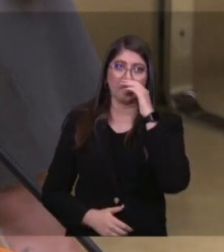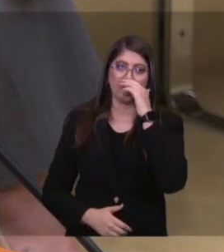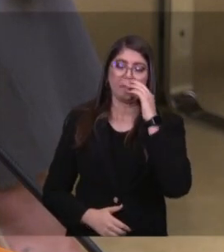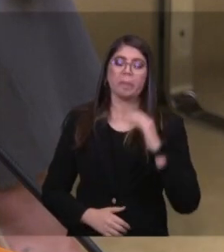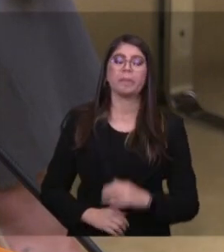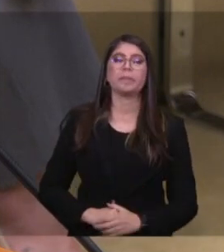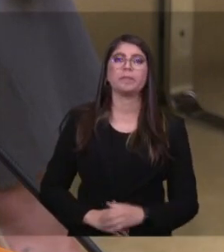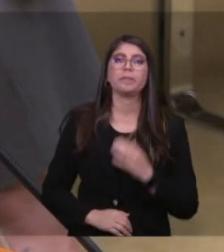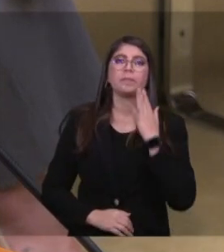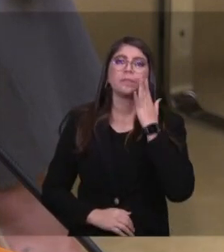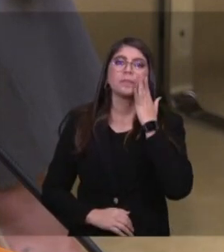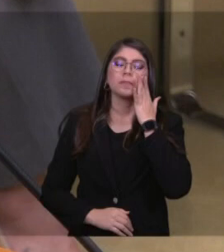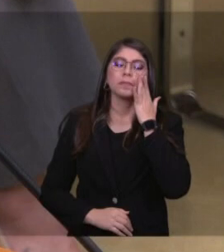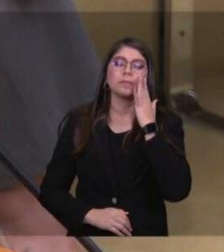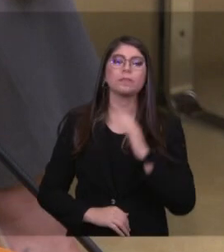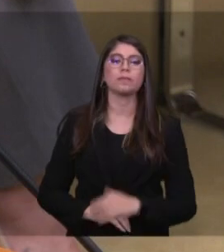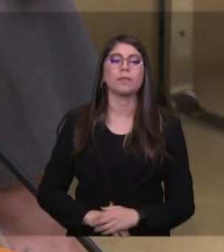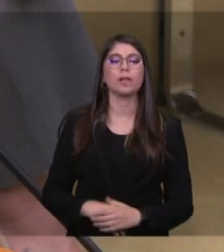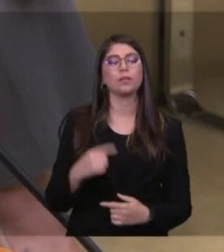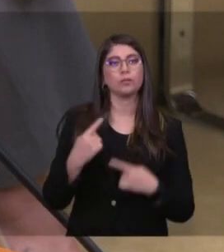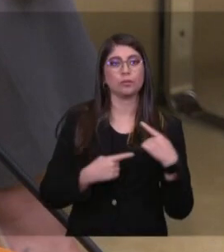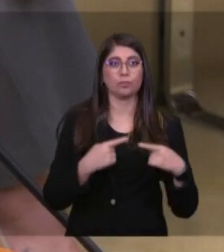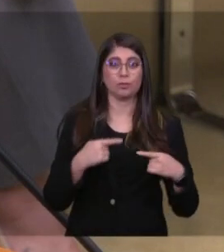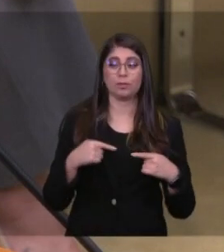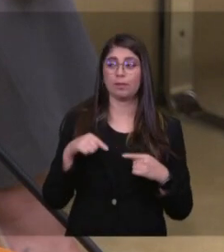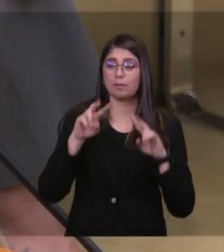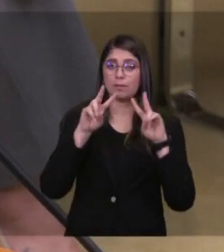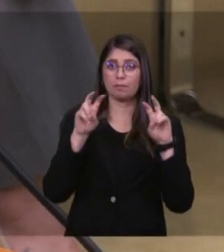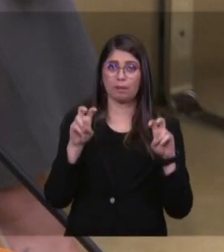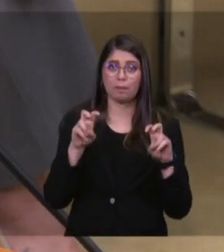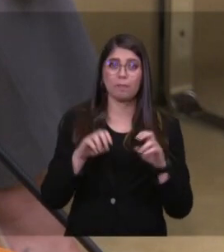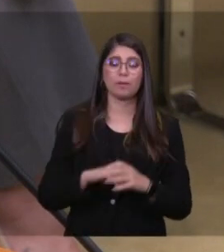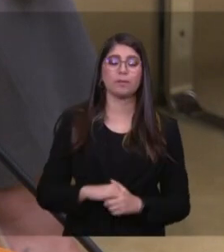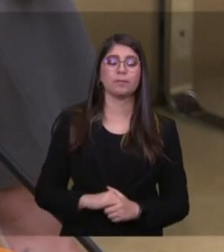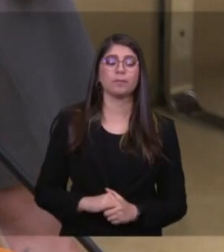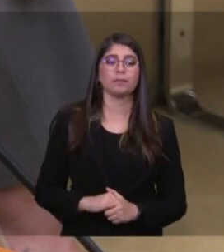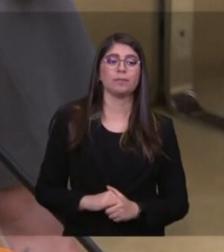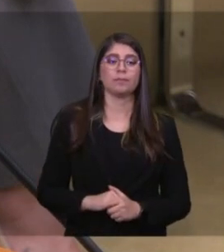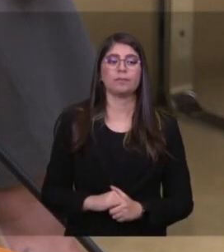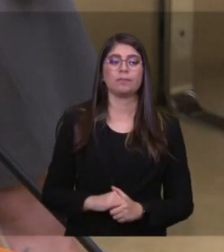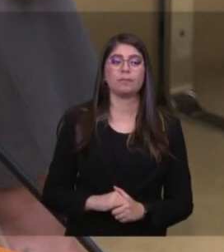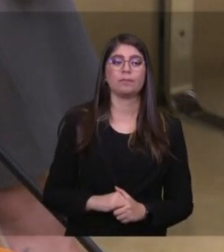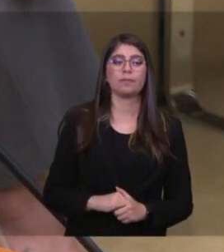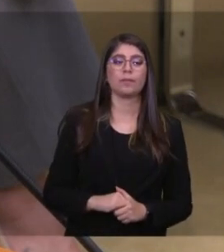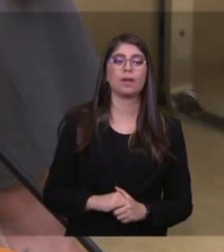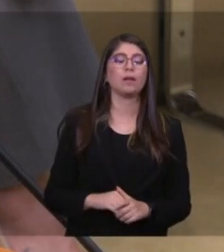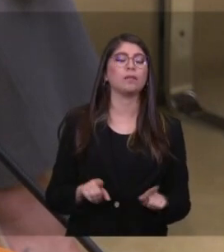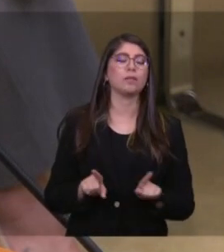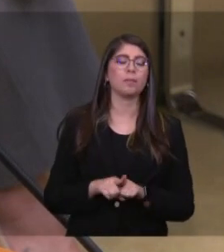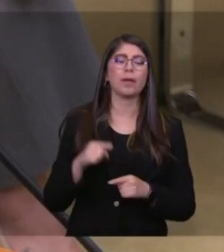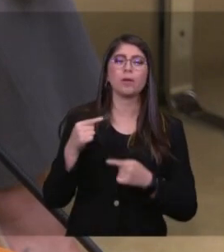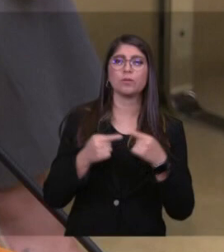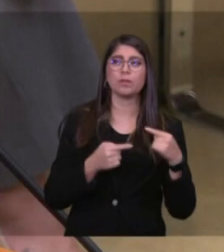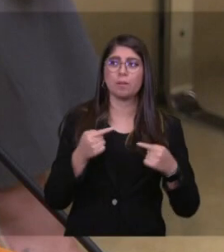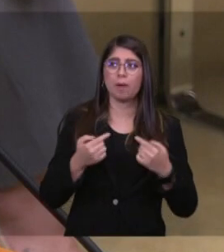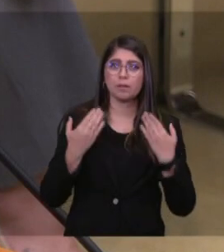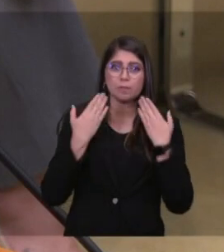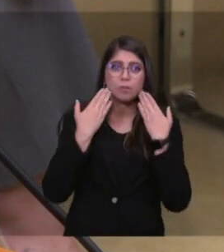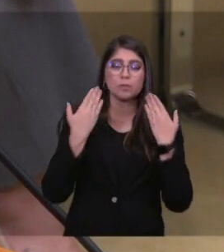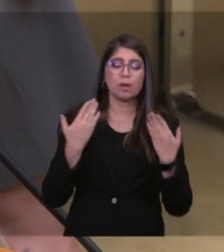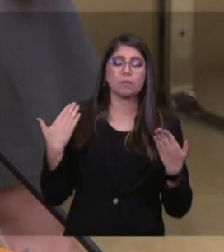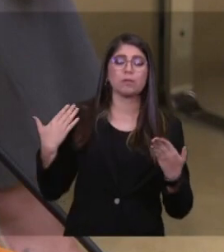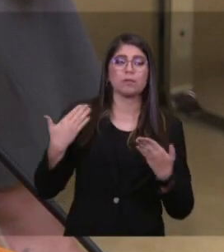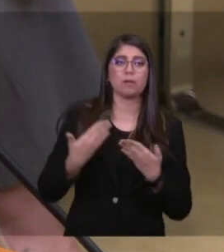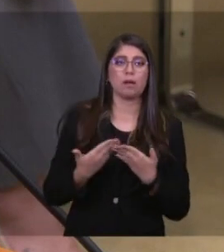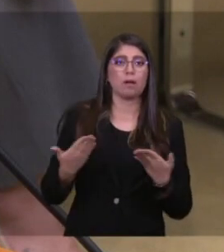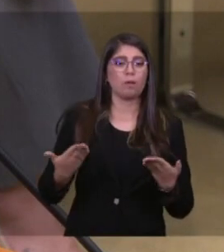contribuir com a discussão do tema e trazer, em complementação a todos os debates trazidos aqui até o